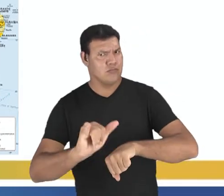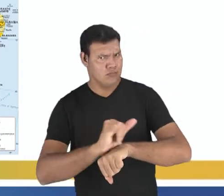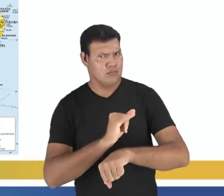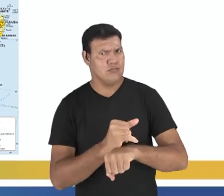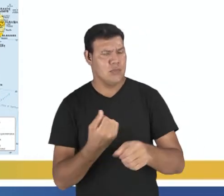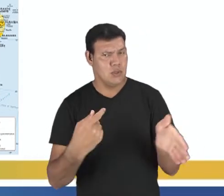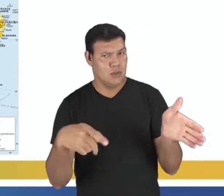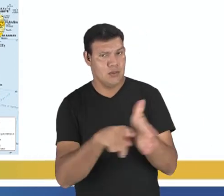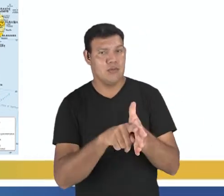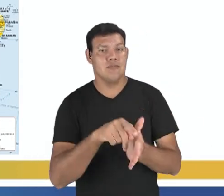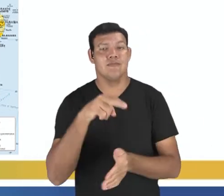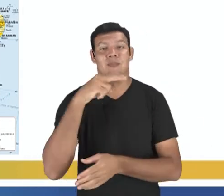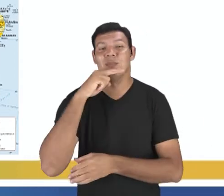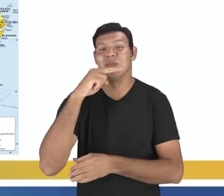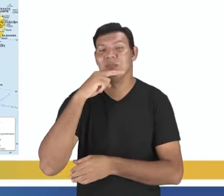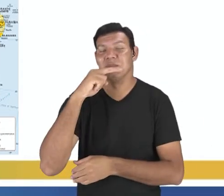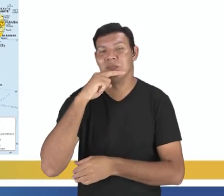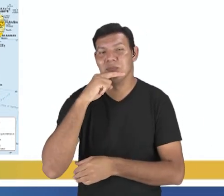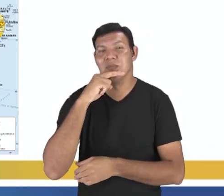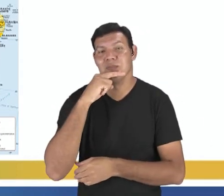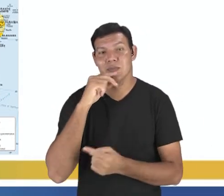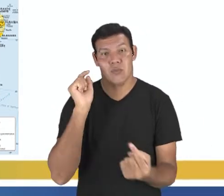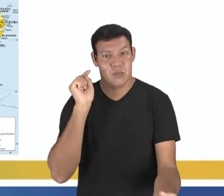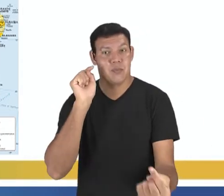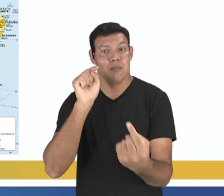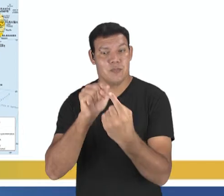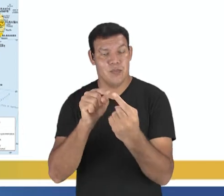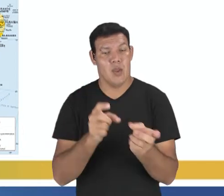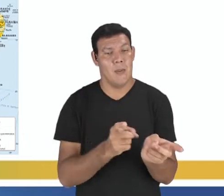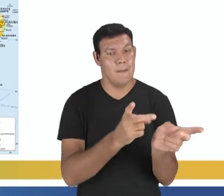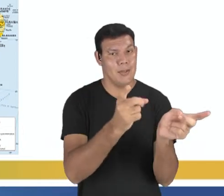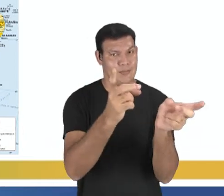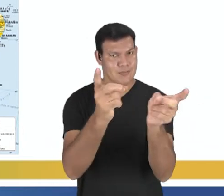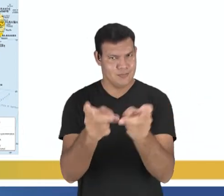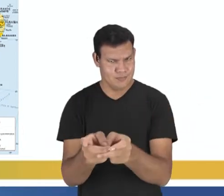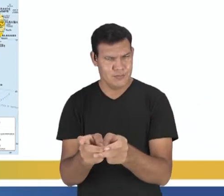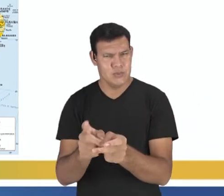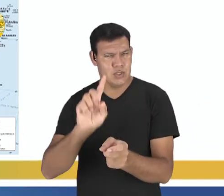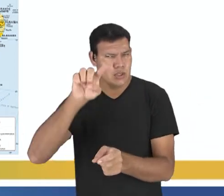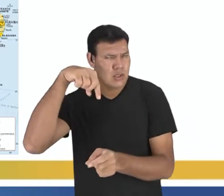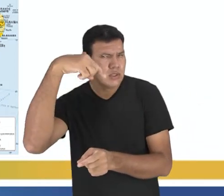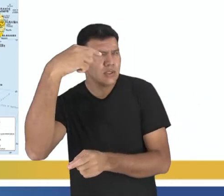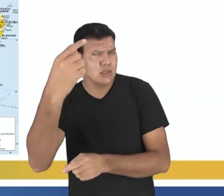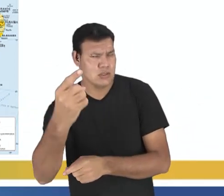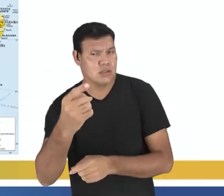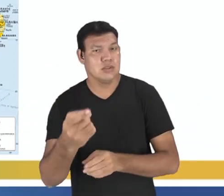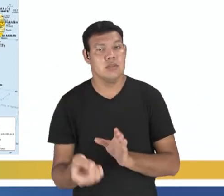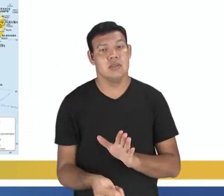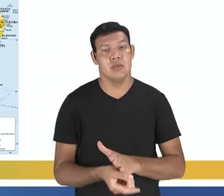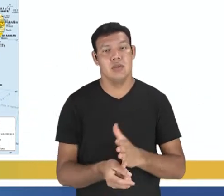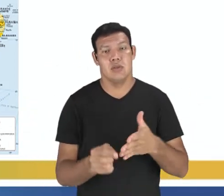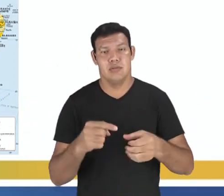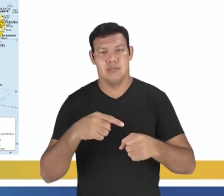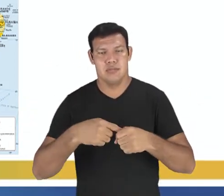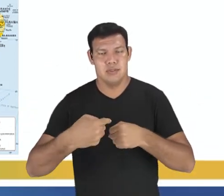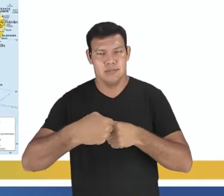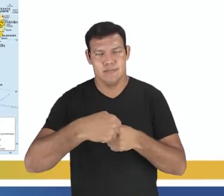da cana-de-açúcar, que tinha como finalidade a exportação. Somente mais tarde, o interior do nosso estado foi se